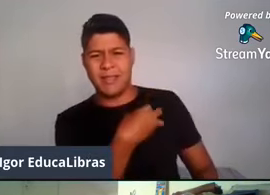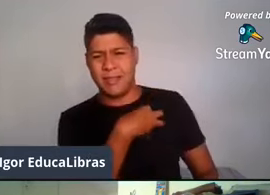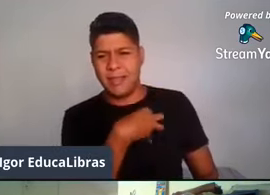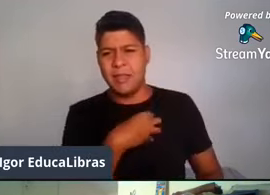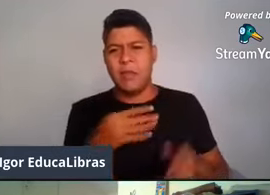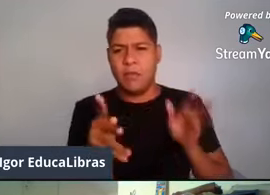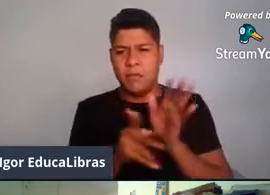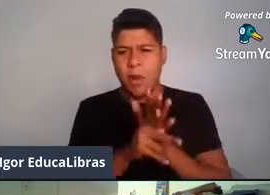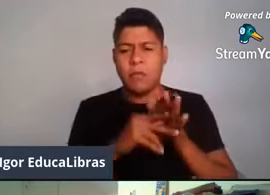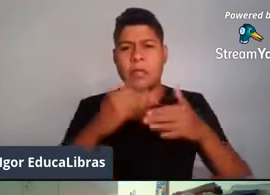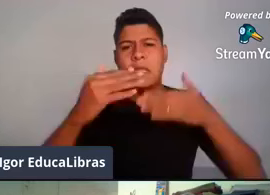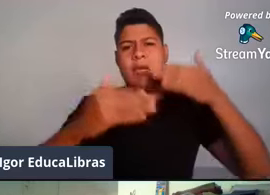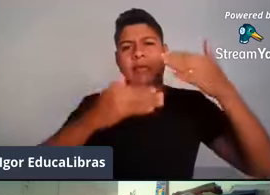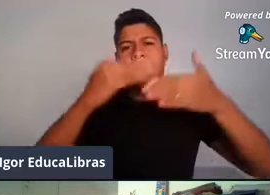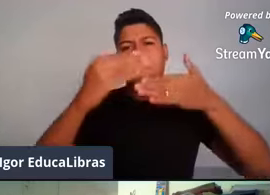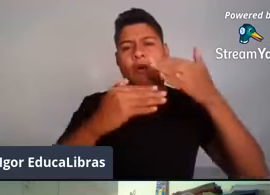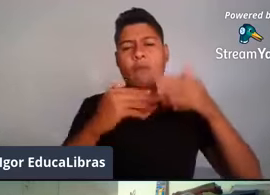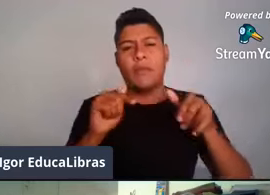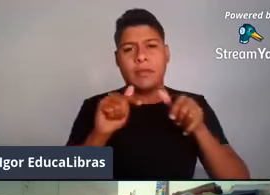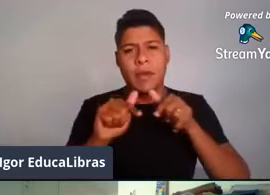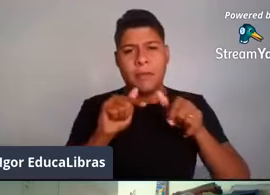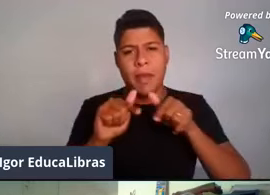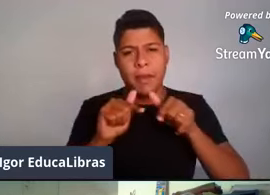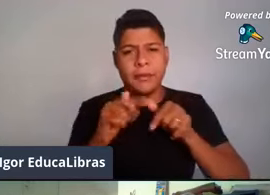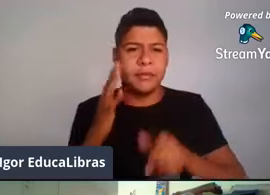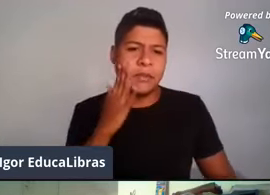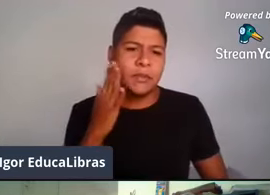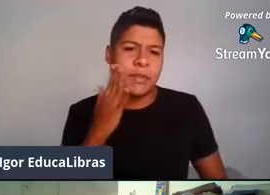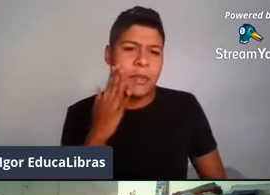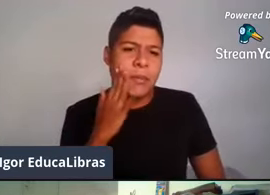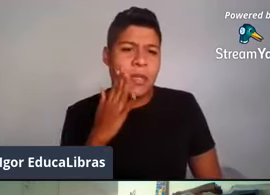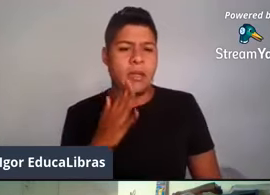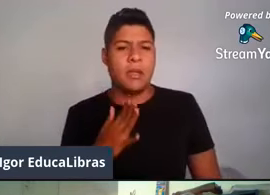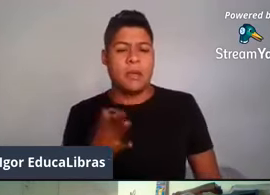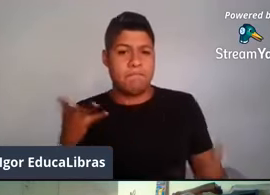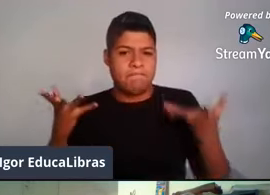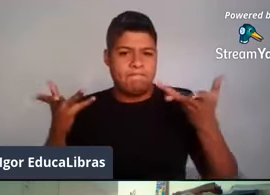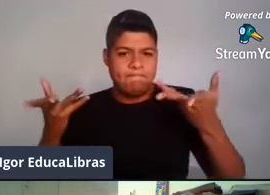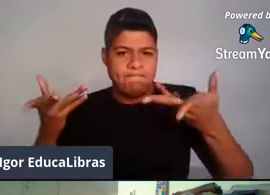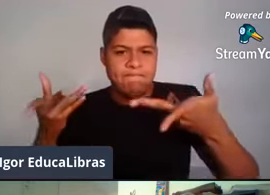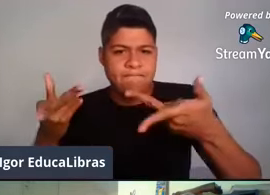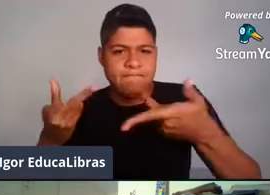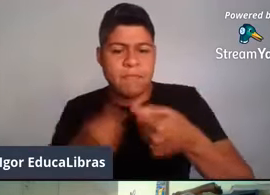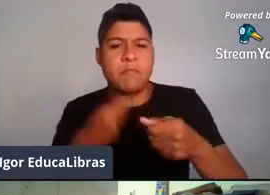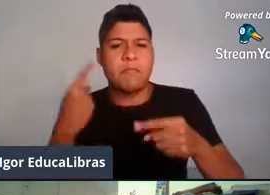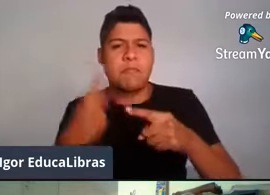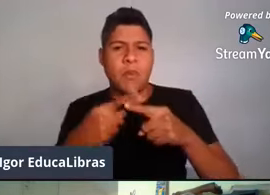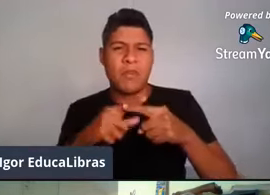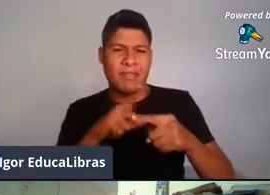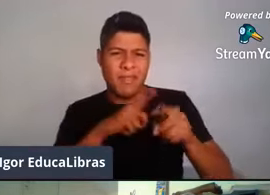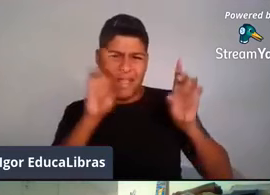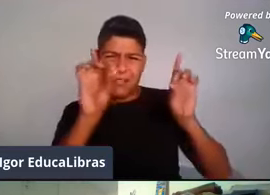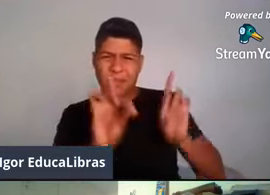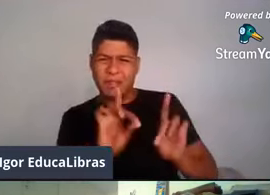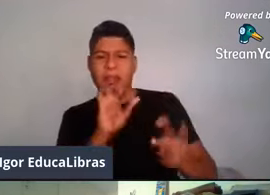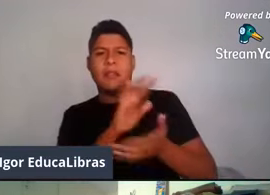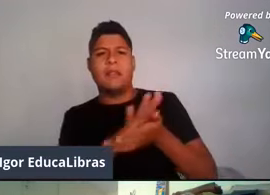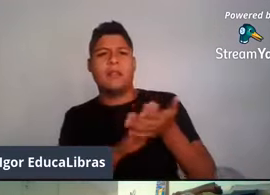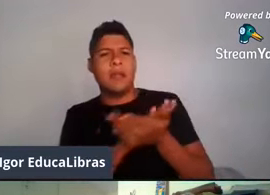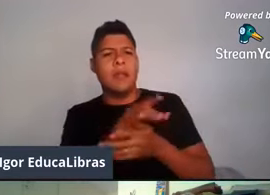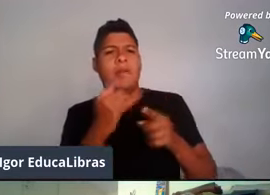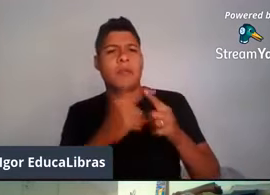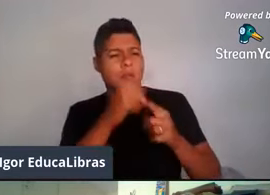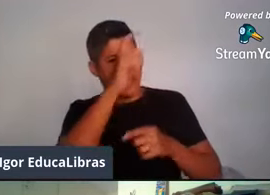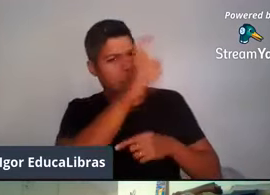para que ele desenvolva o seu trabalho. Então, ele é super competente, não porque ele tem deficiência, mas porque ele é uma